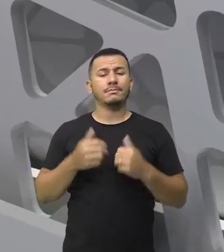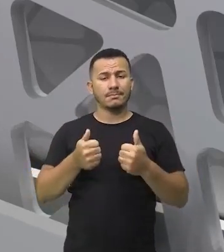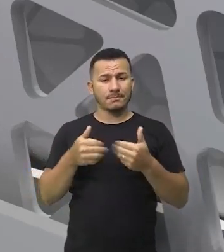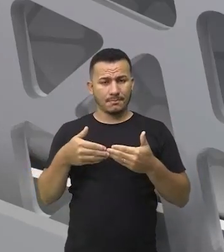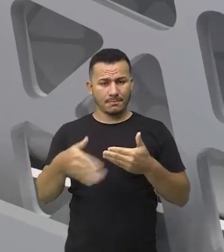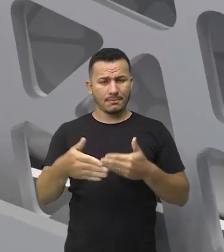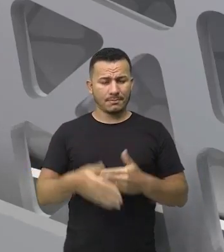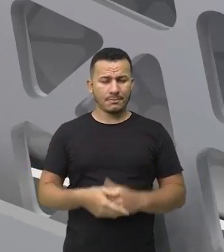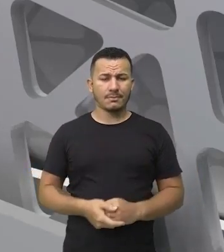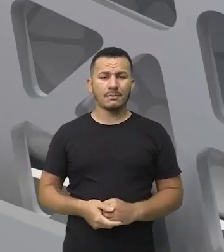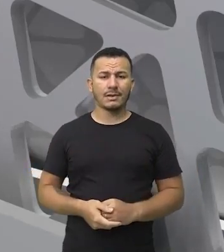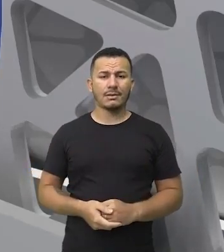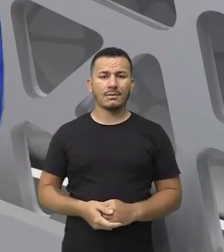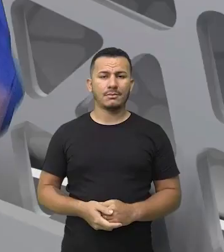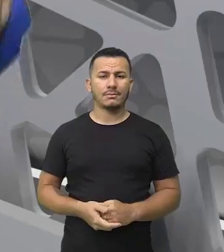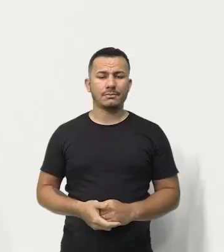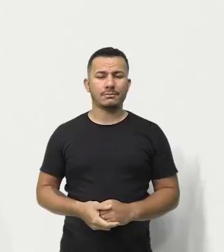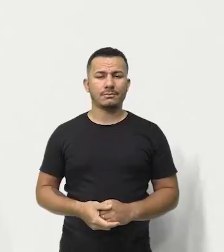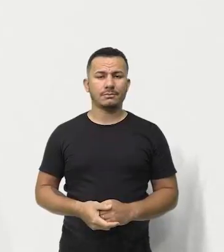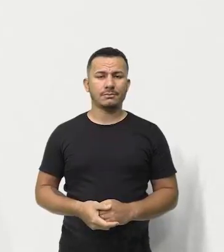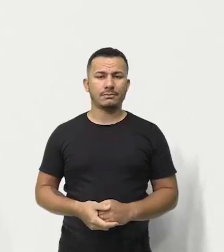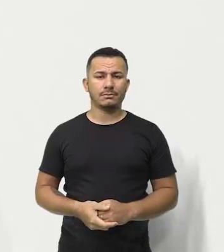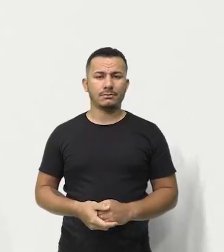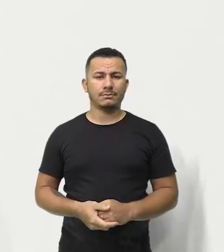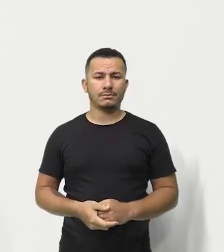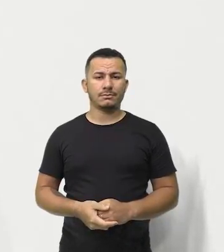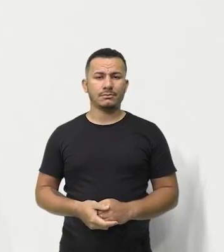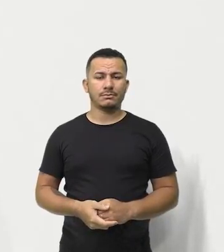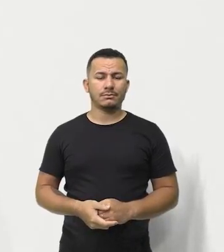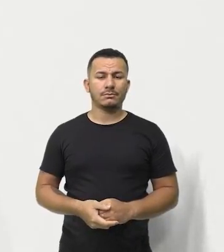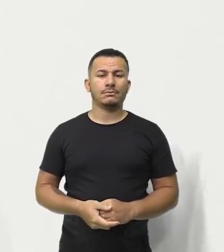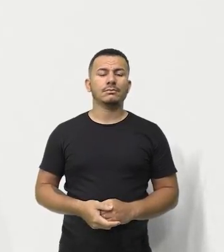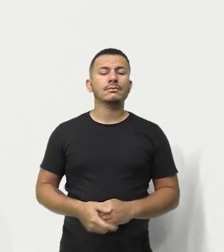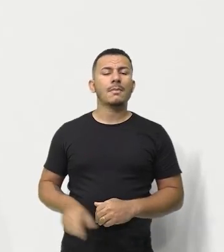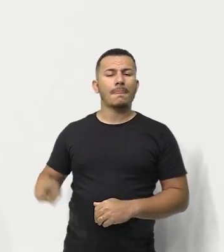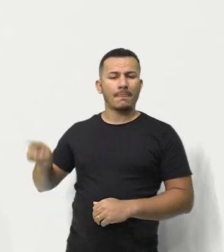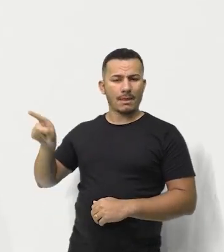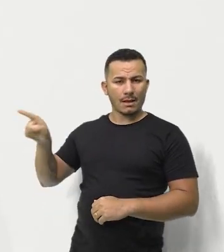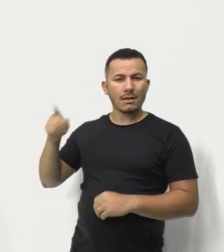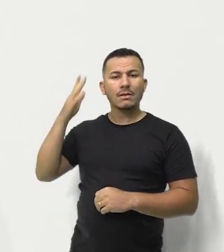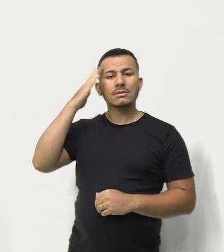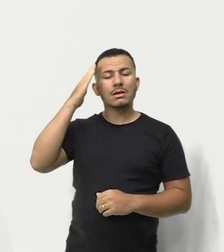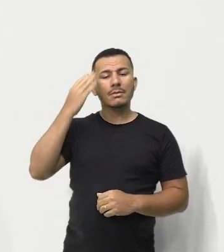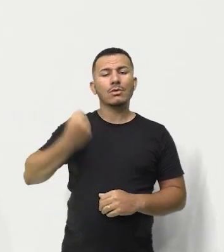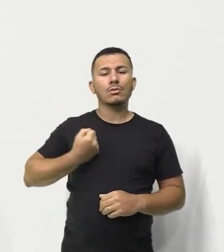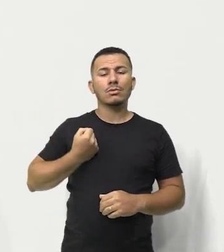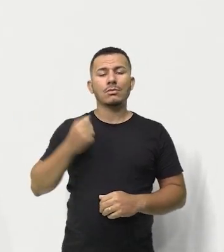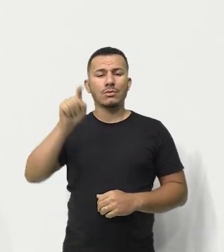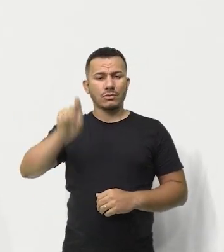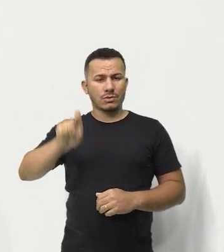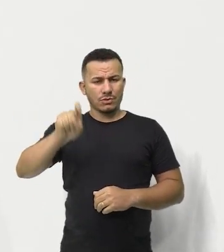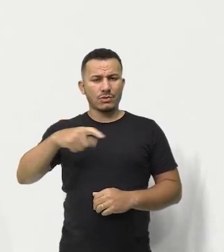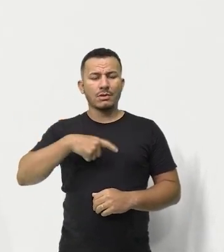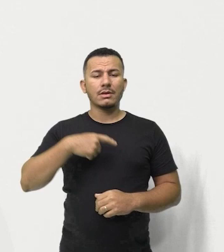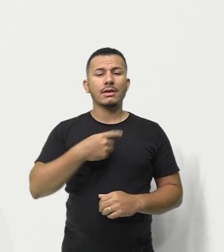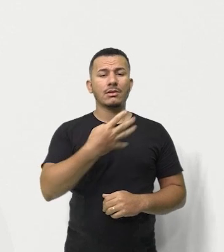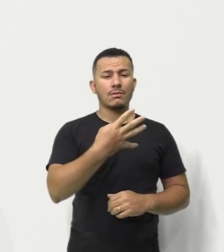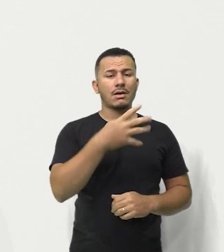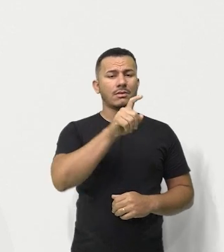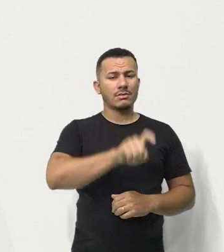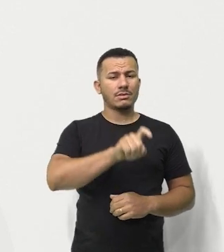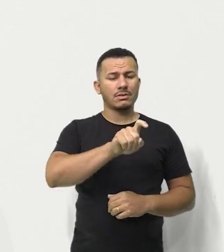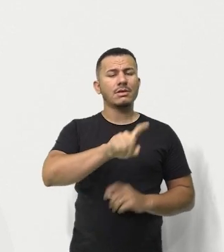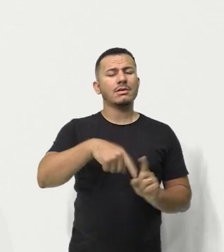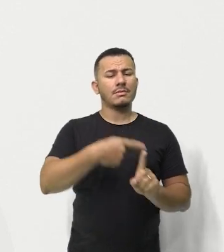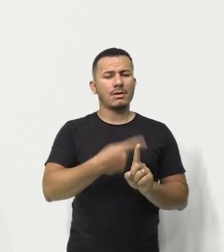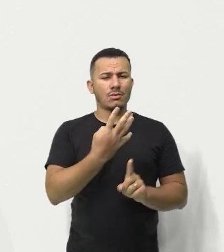e multiplicativo. Ok? Então, vamos pelo princípio aditivo agora aí, olha lá. Eu quero encontrar o valor de x, olha, eu